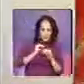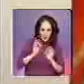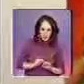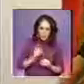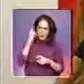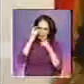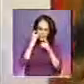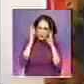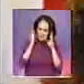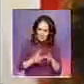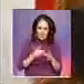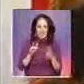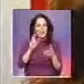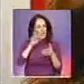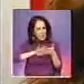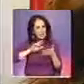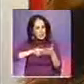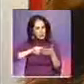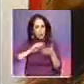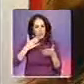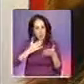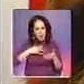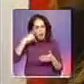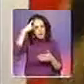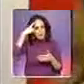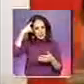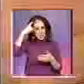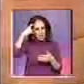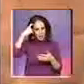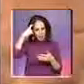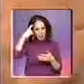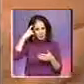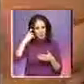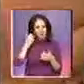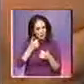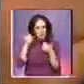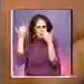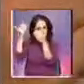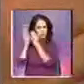preciso de pensar. E este livro faz pensar. Parabéns por isso.